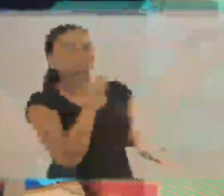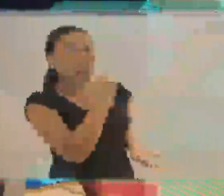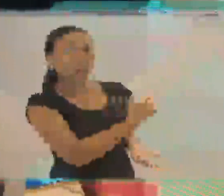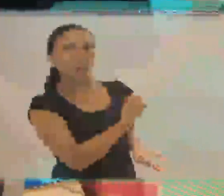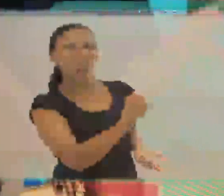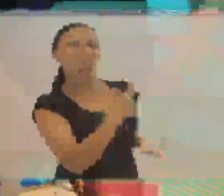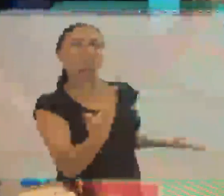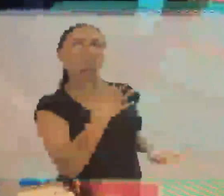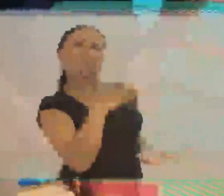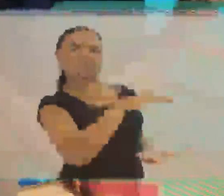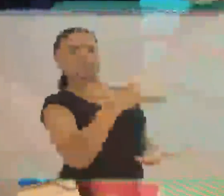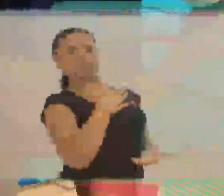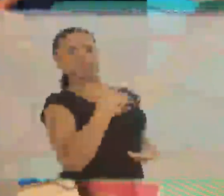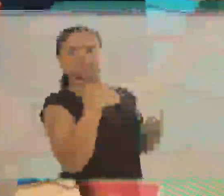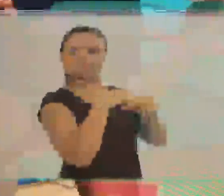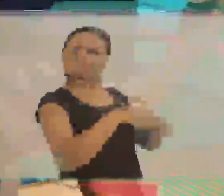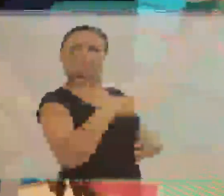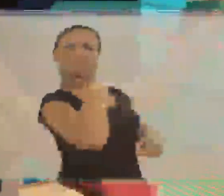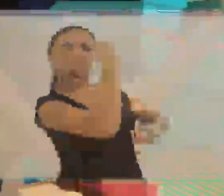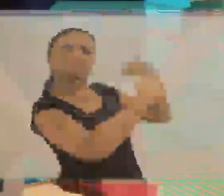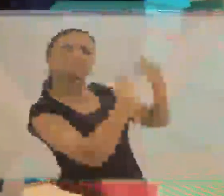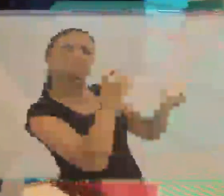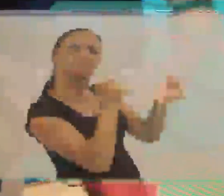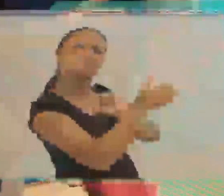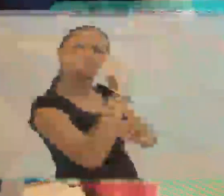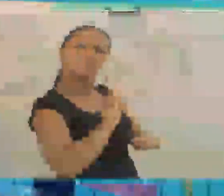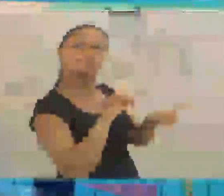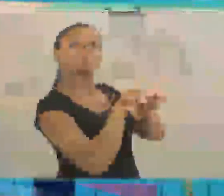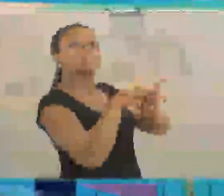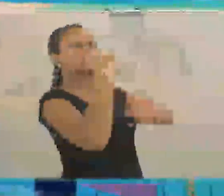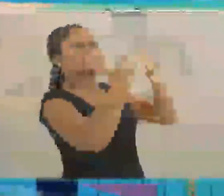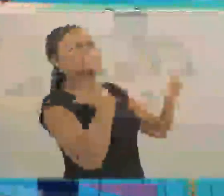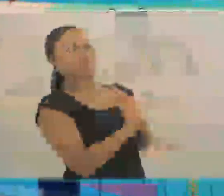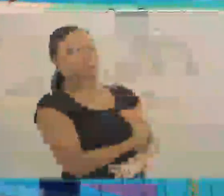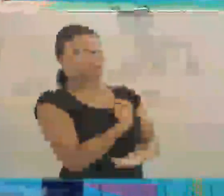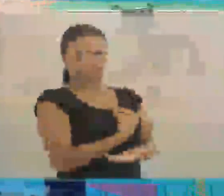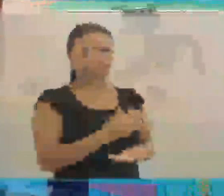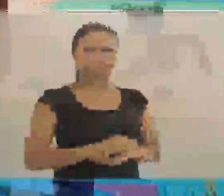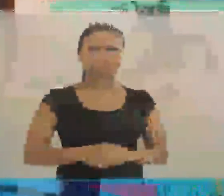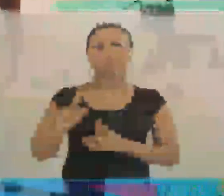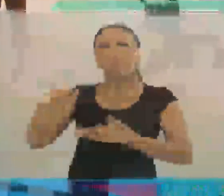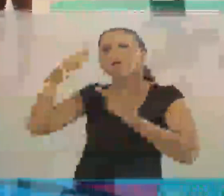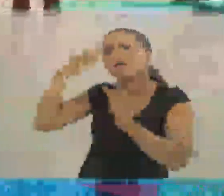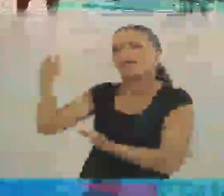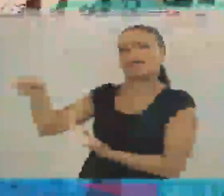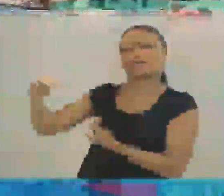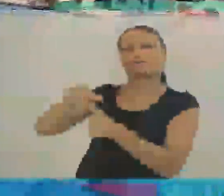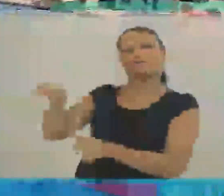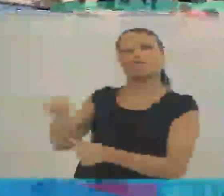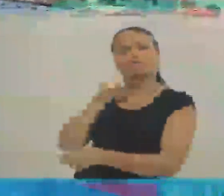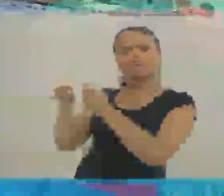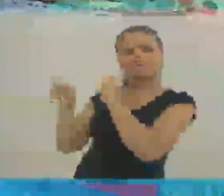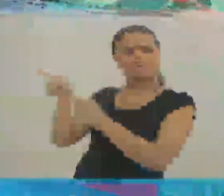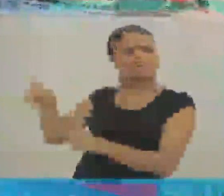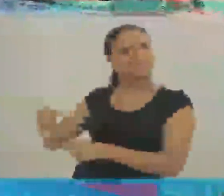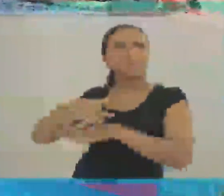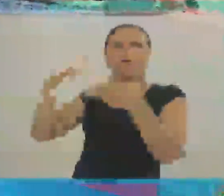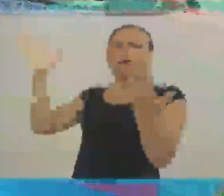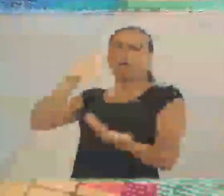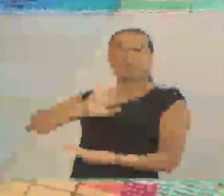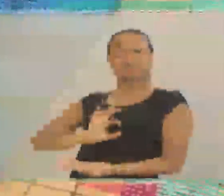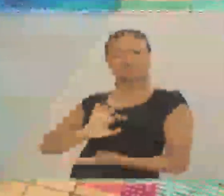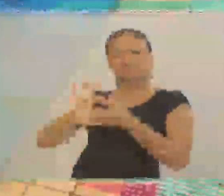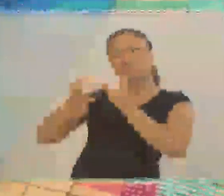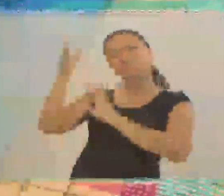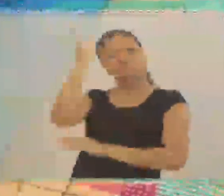você. Prazer, meu, poder estar contando um pouco aí do esporte paralímpico, um pouco da minha vida. É uma honra estar aqui te entrevistando,